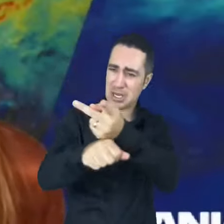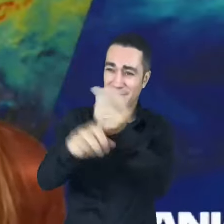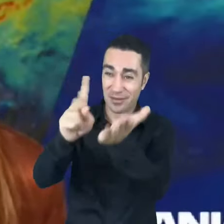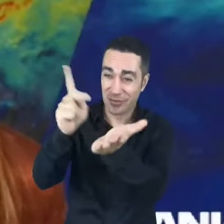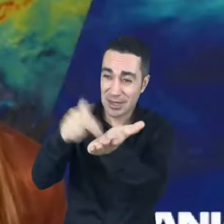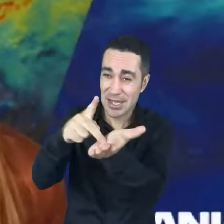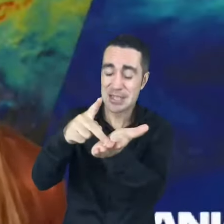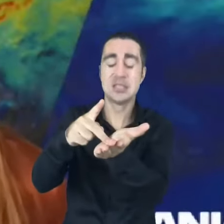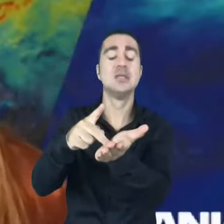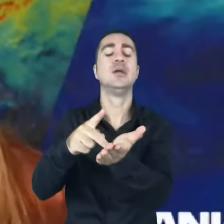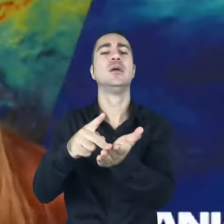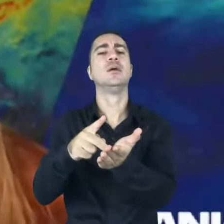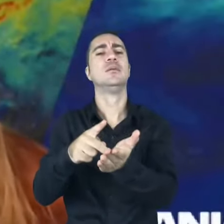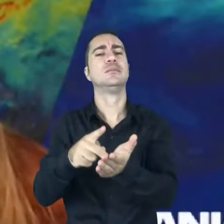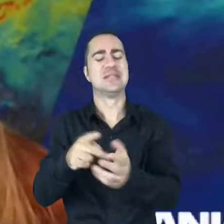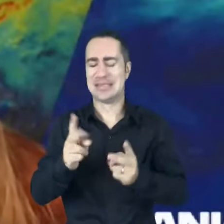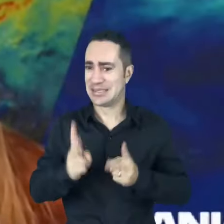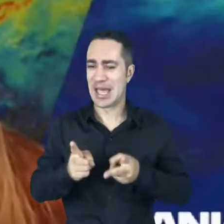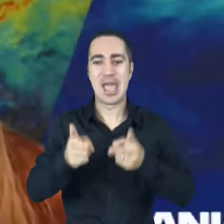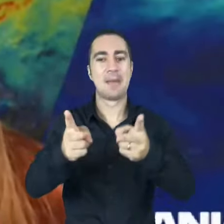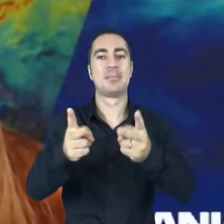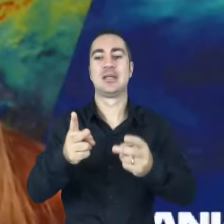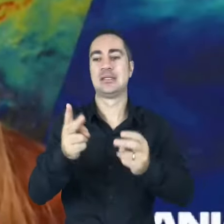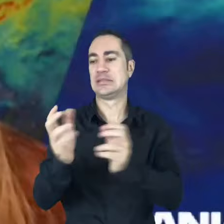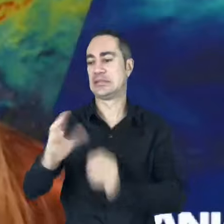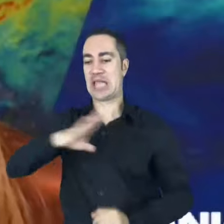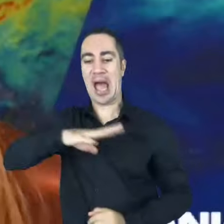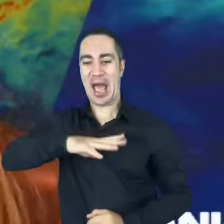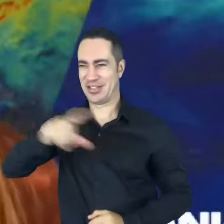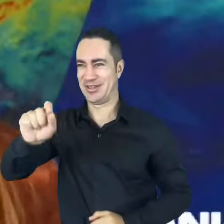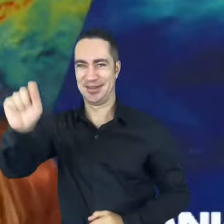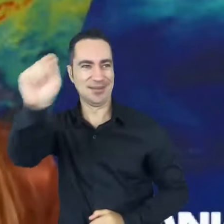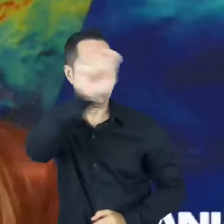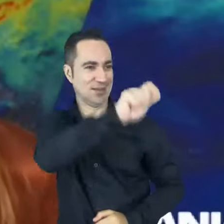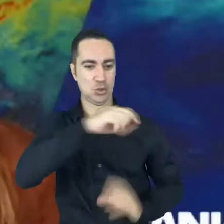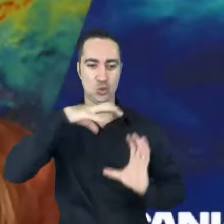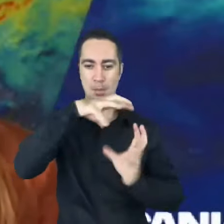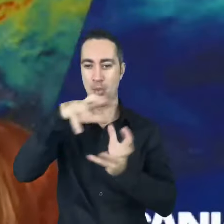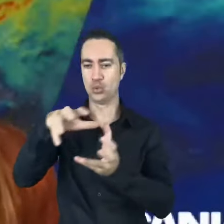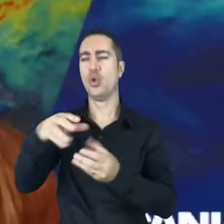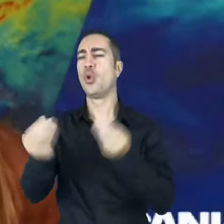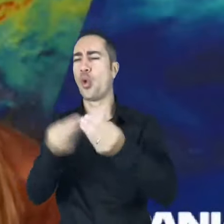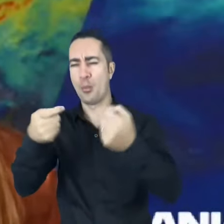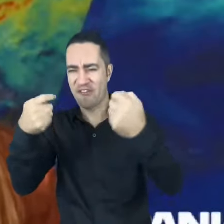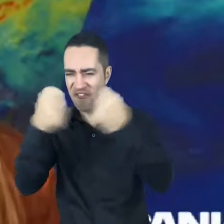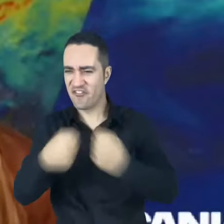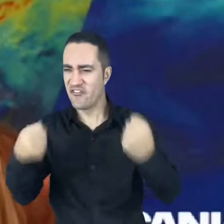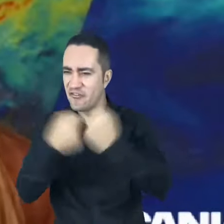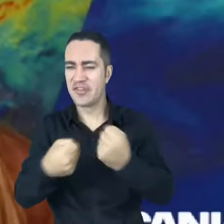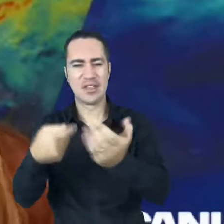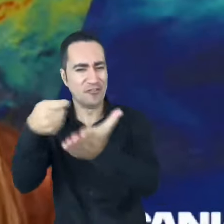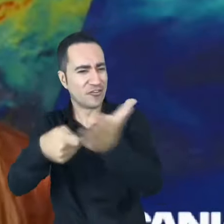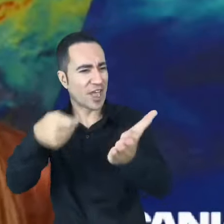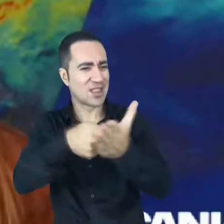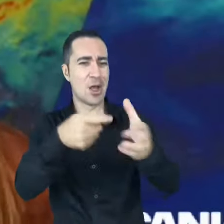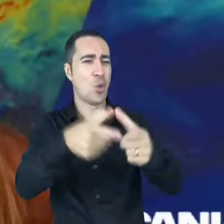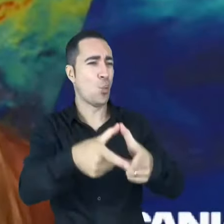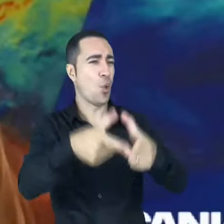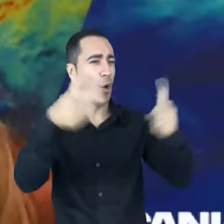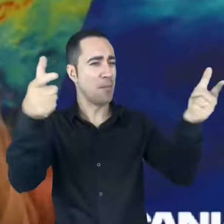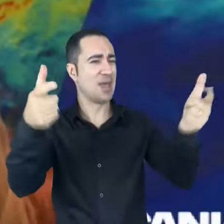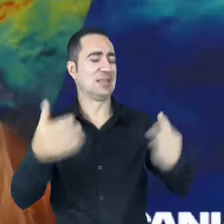100 megacidades no mundo, enfrentando o aumento do nível dos